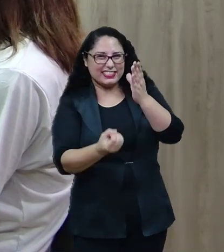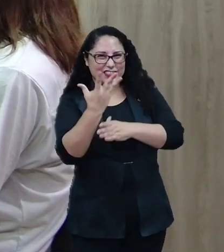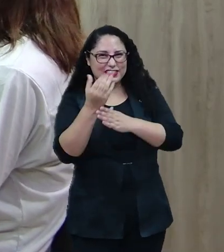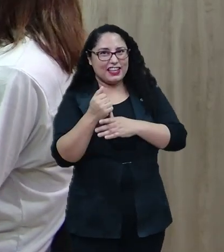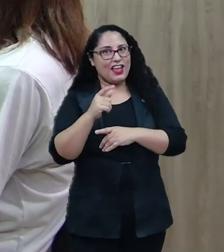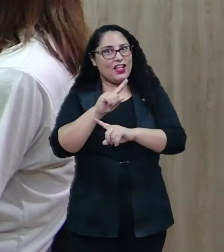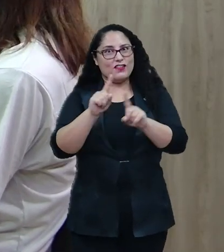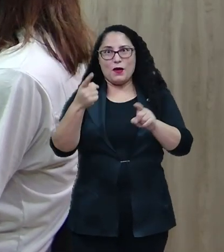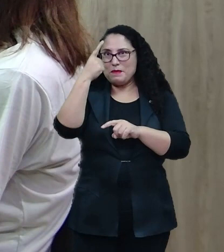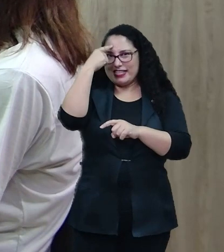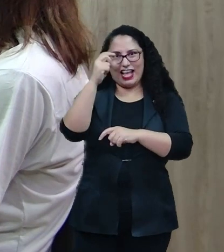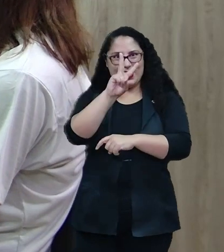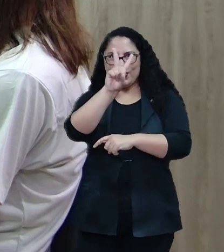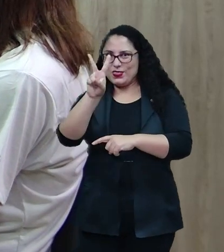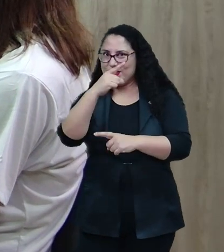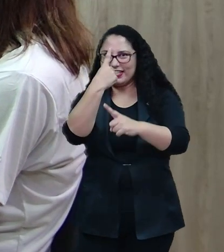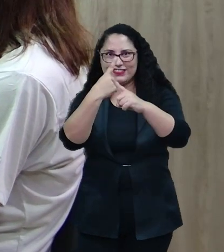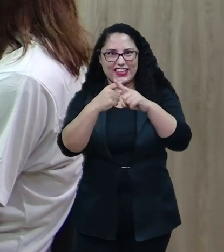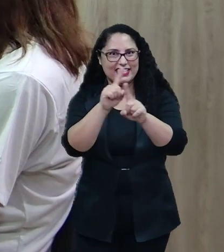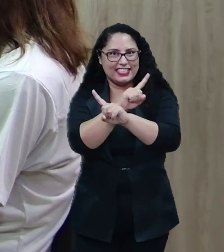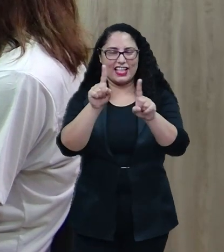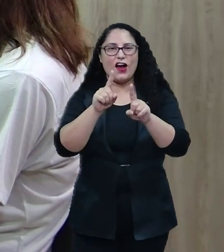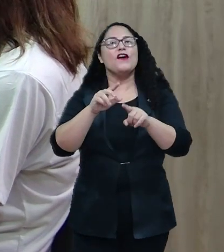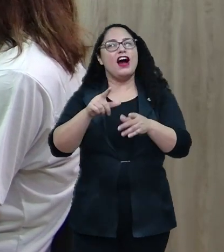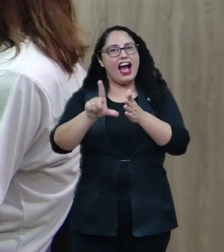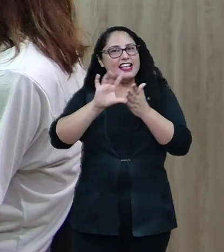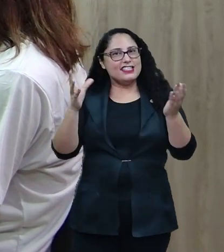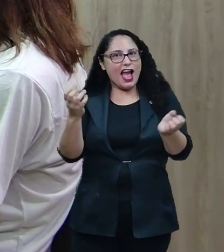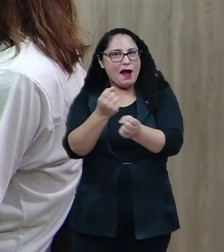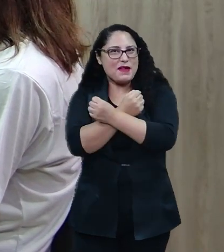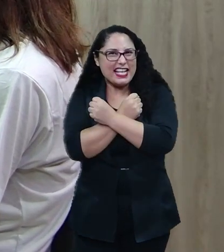surgir, eu não vou pensar 2 vezes antes de abraçar.